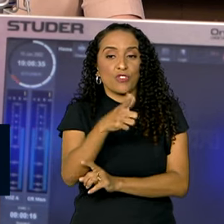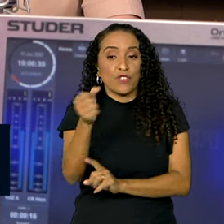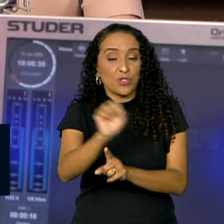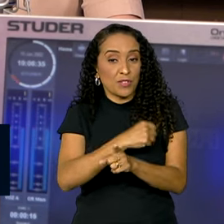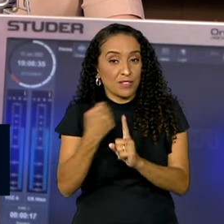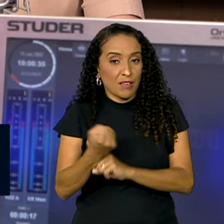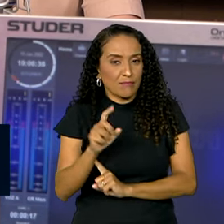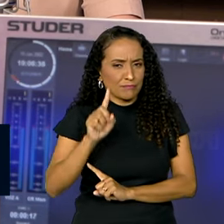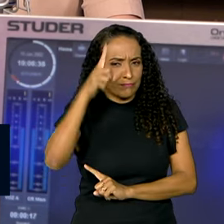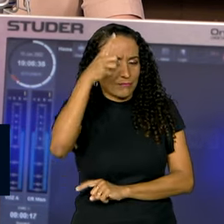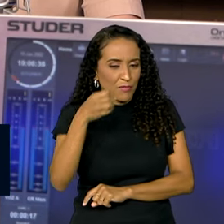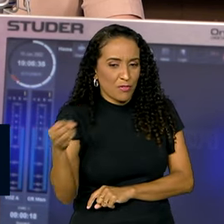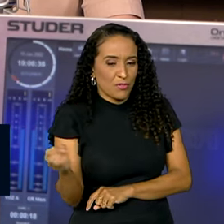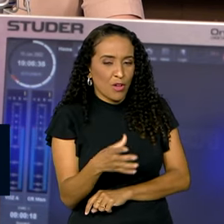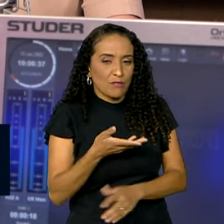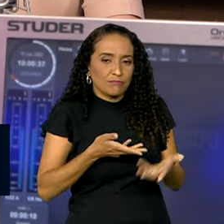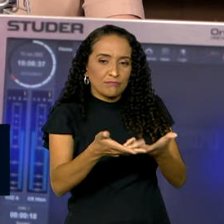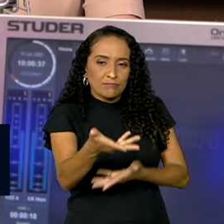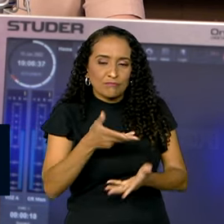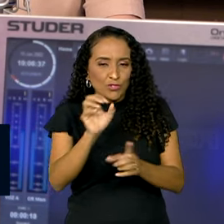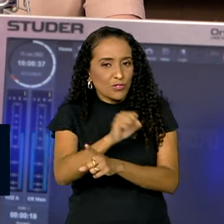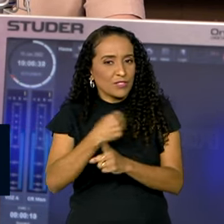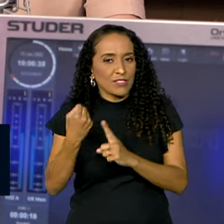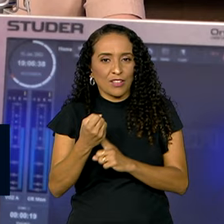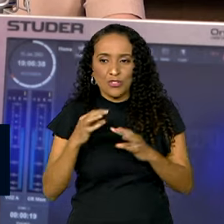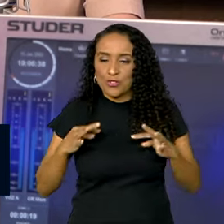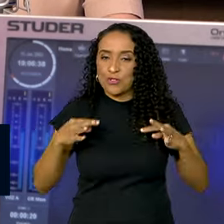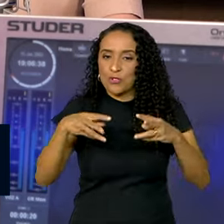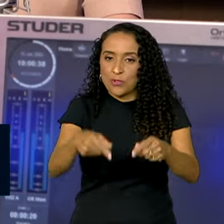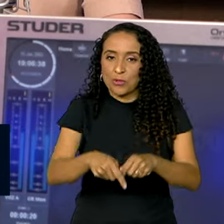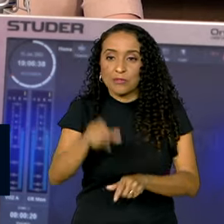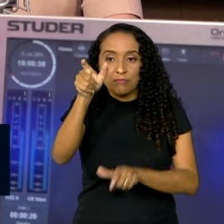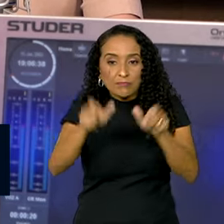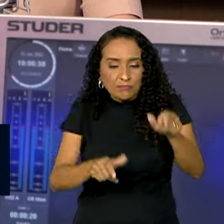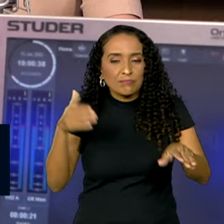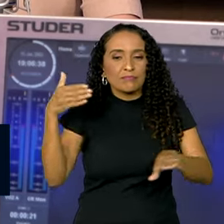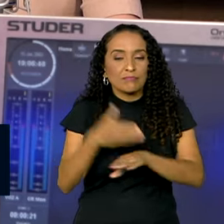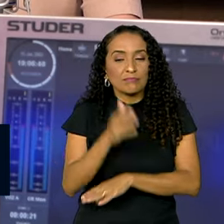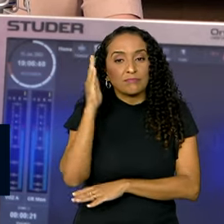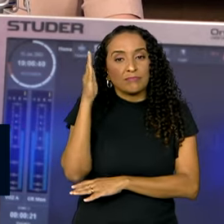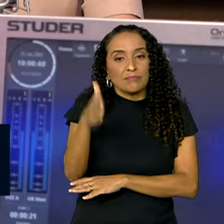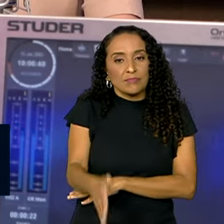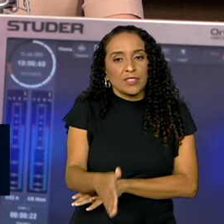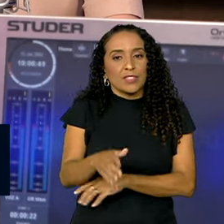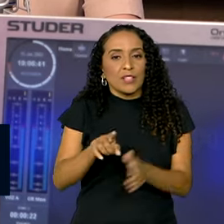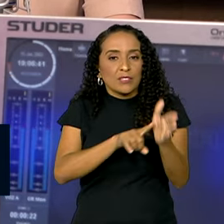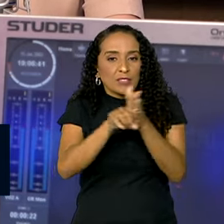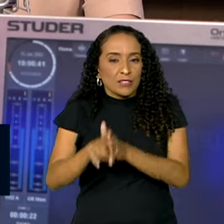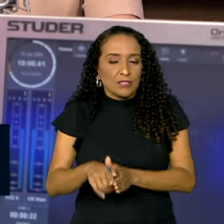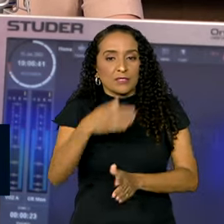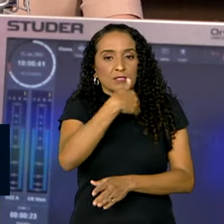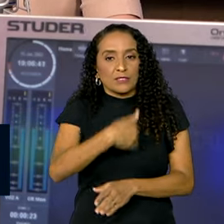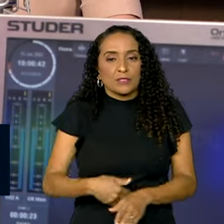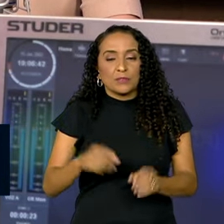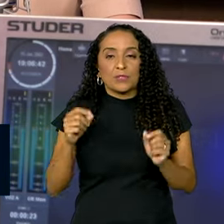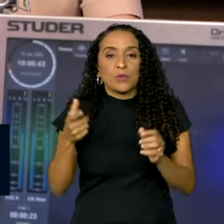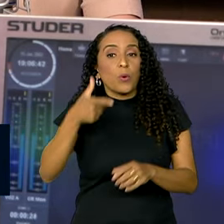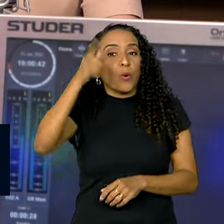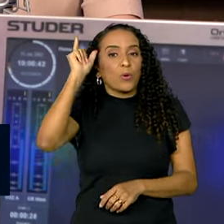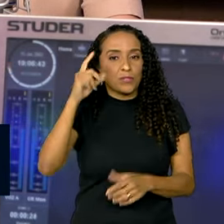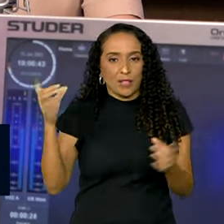iniciativa inédita que envolve toda a sociedade e os cidadãos participam diretamente em uma consulta pública que acabou